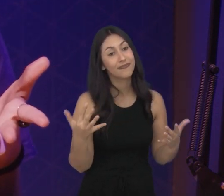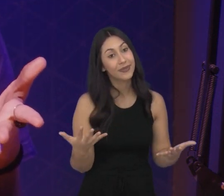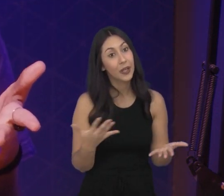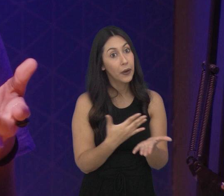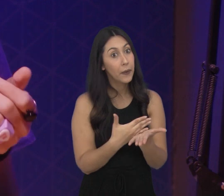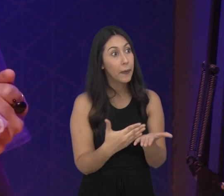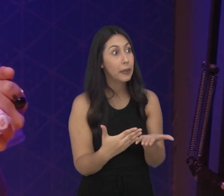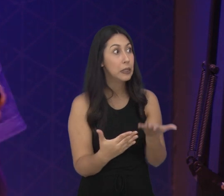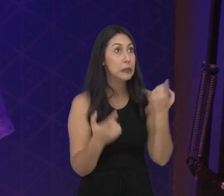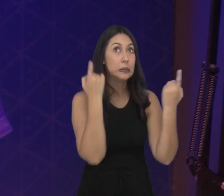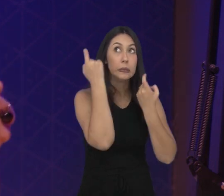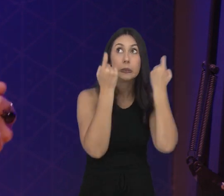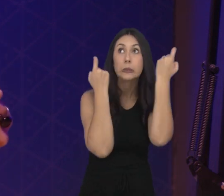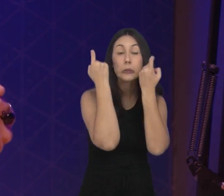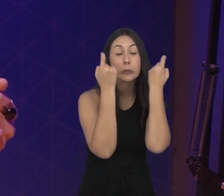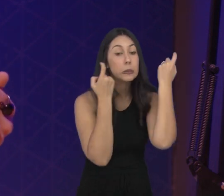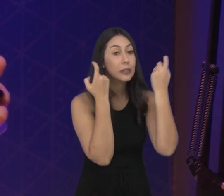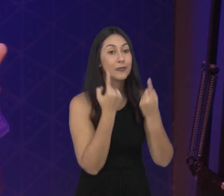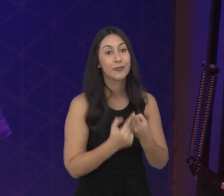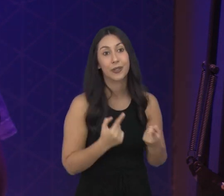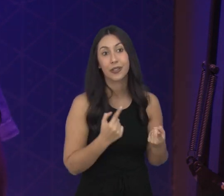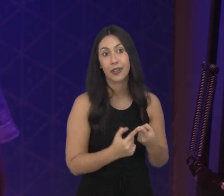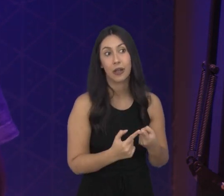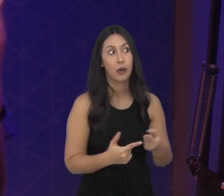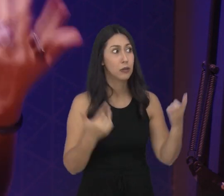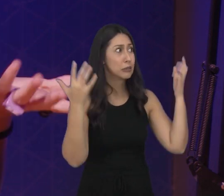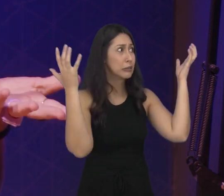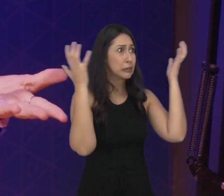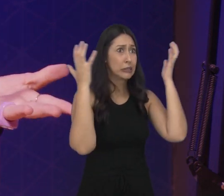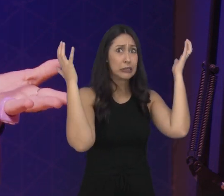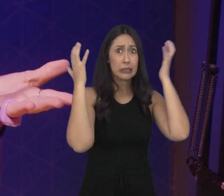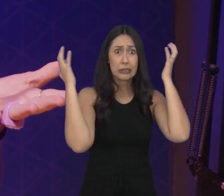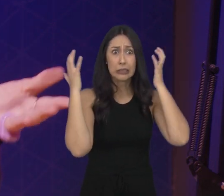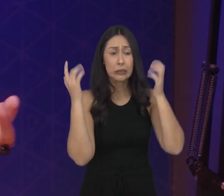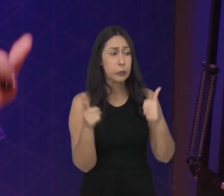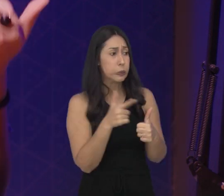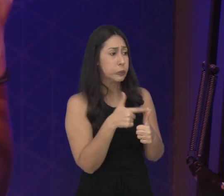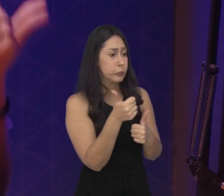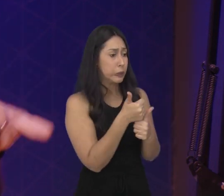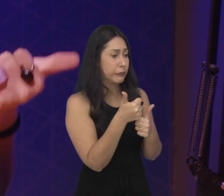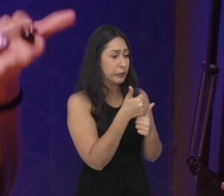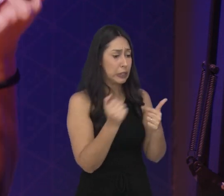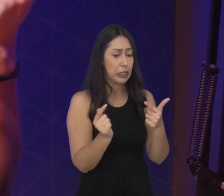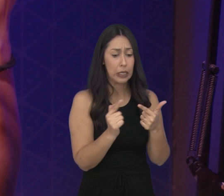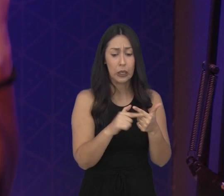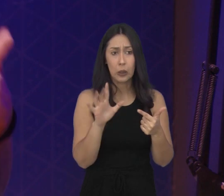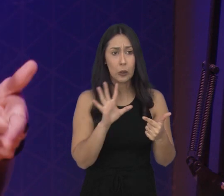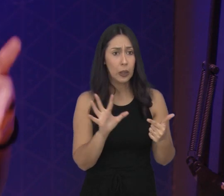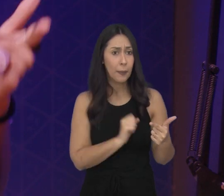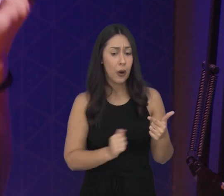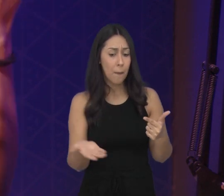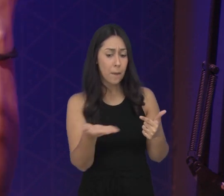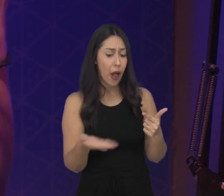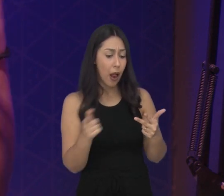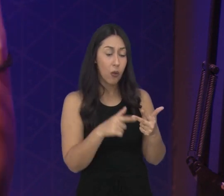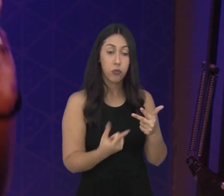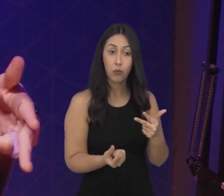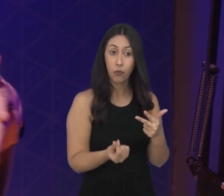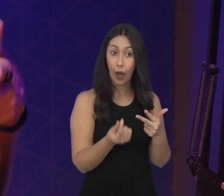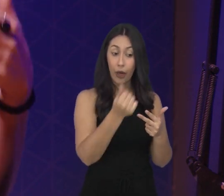E daí começam as crises, né? Porque são muitas pressões, né? Vida profissional, vida